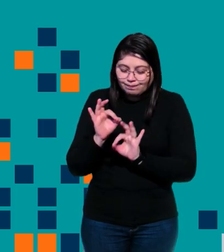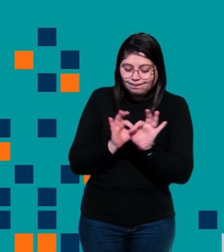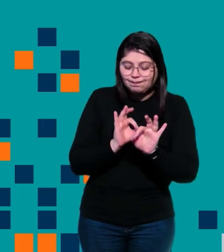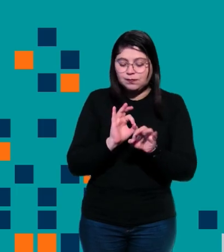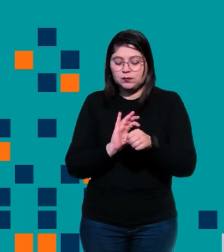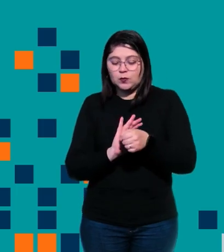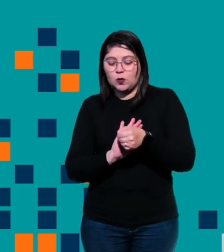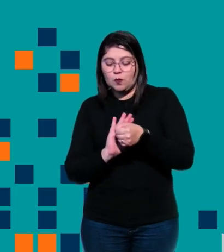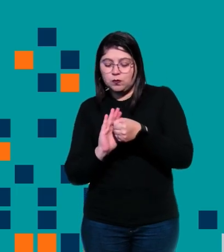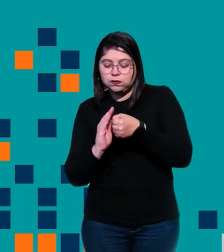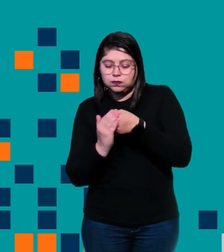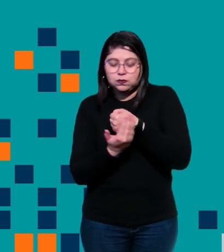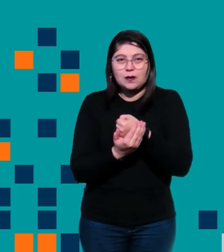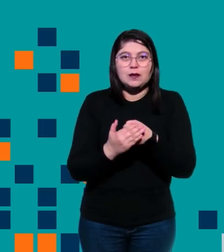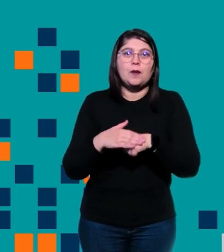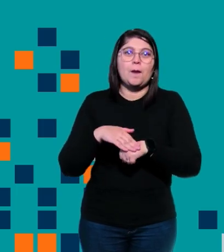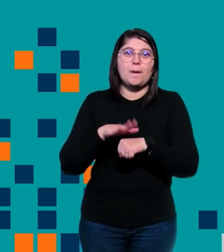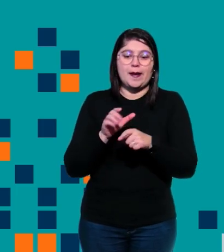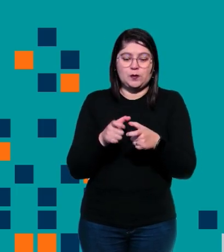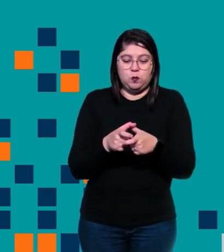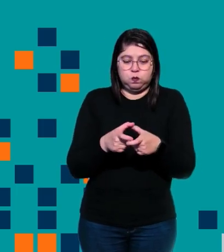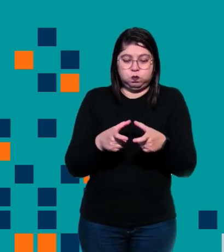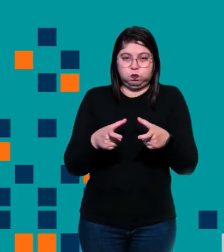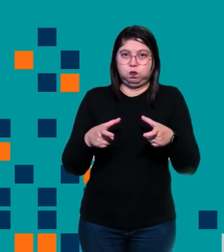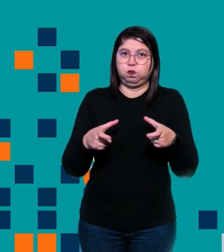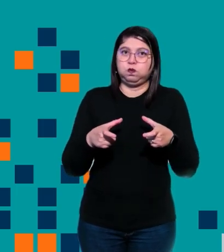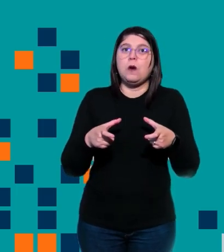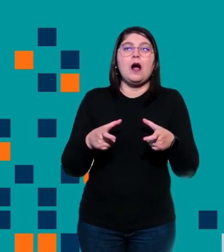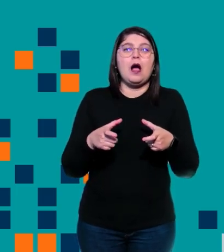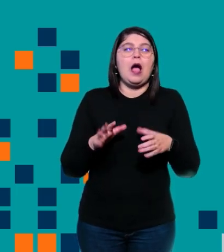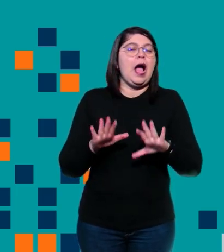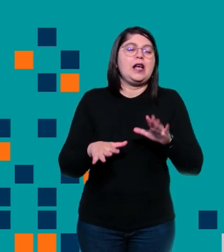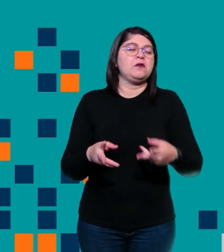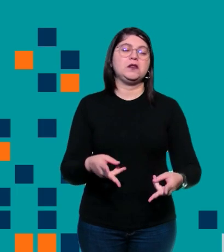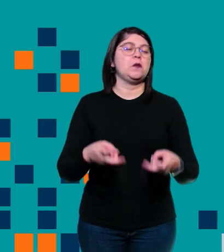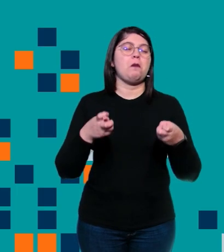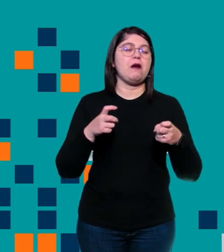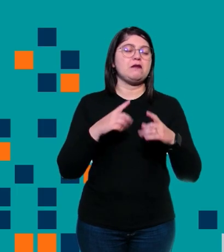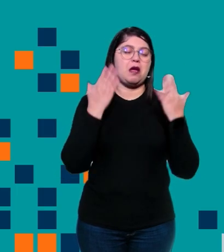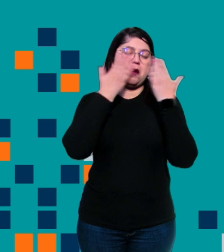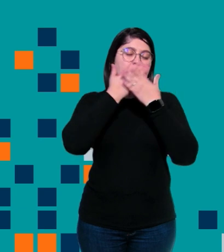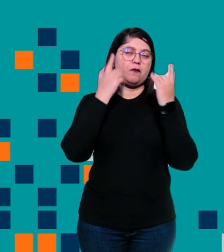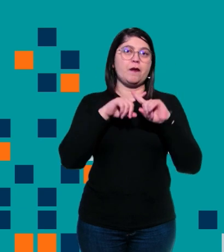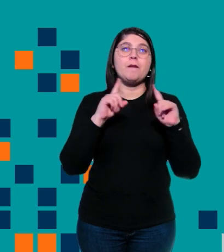mais espessos que todos os outros. Hoje em dia, ninguém percebe isso, né? Mas era...